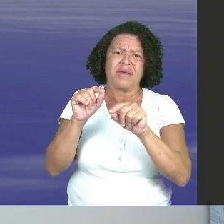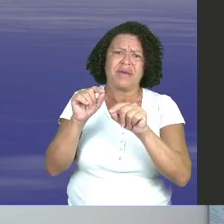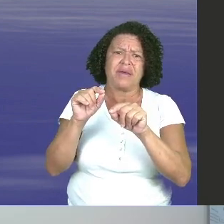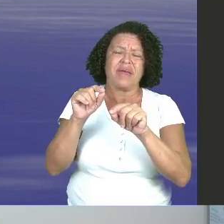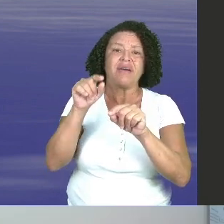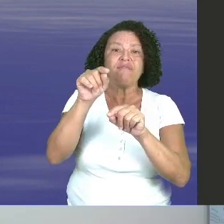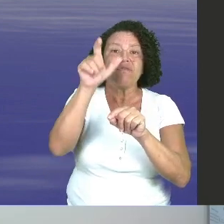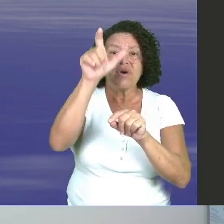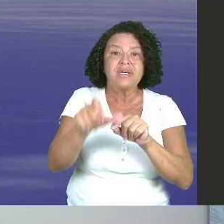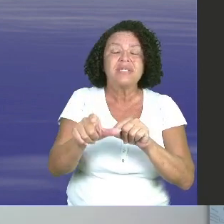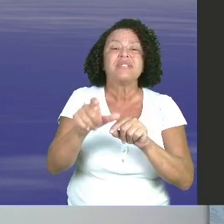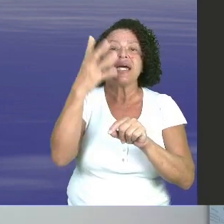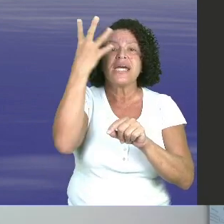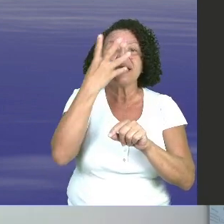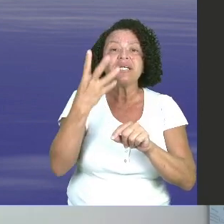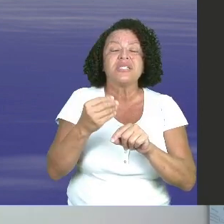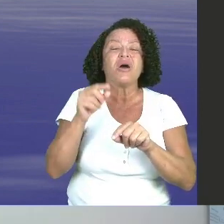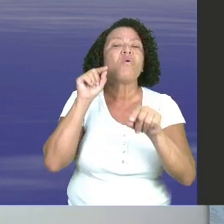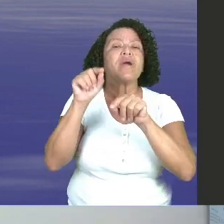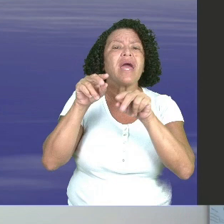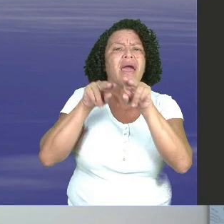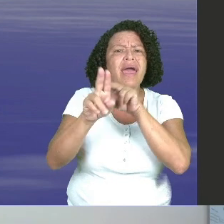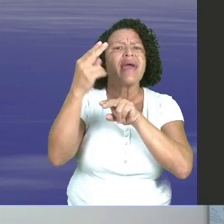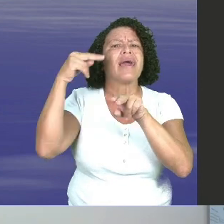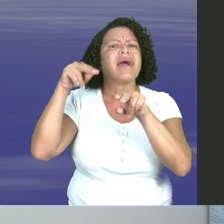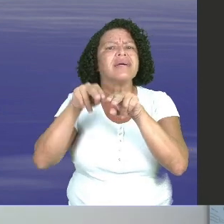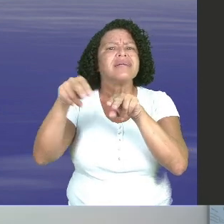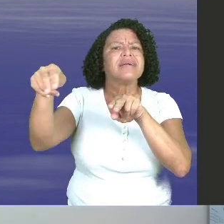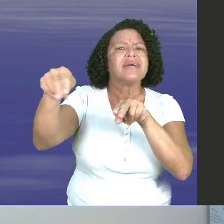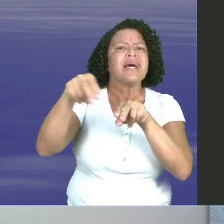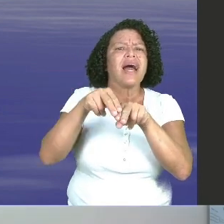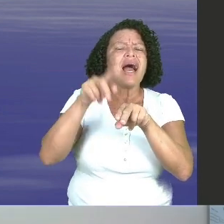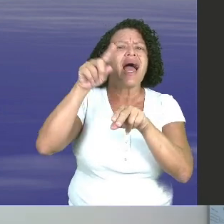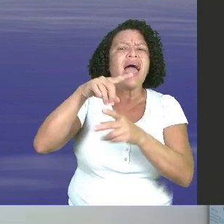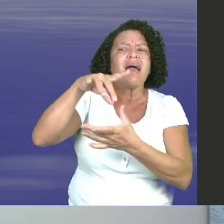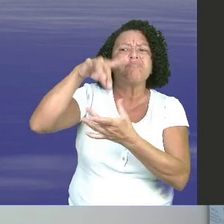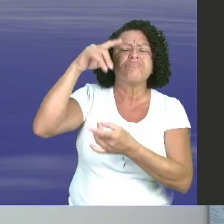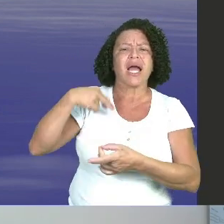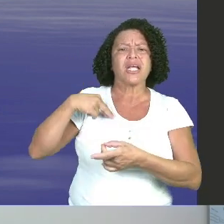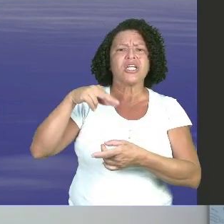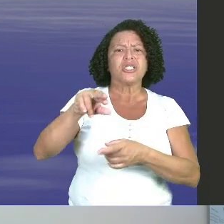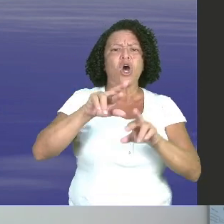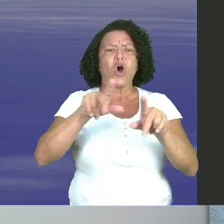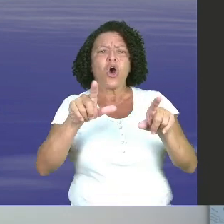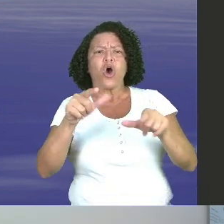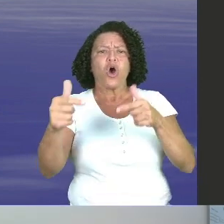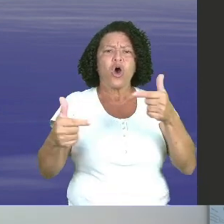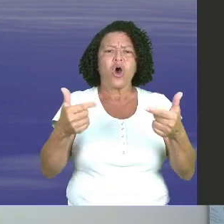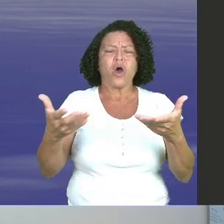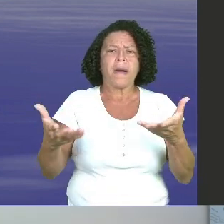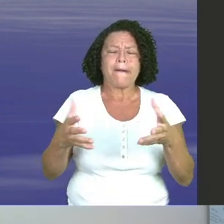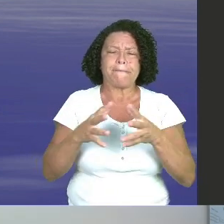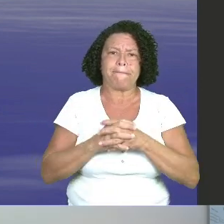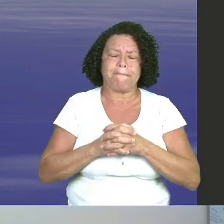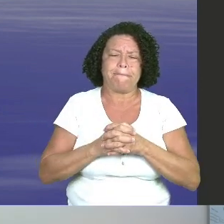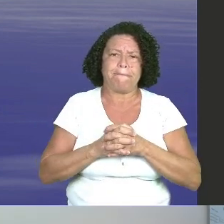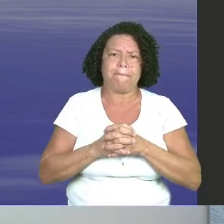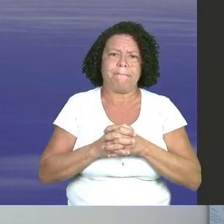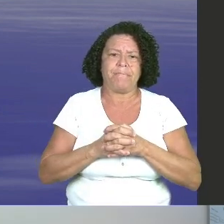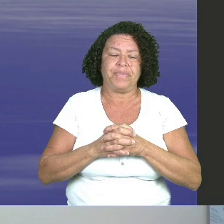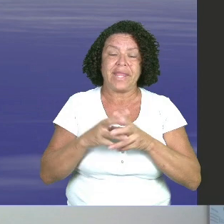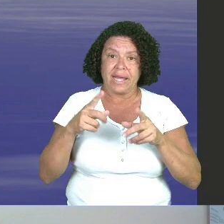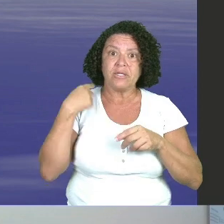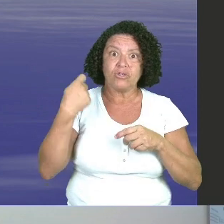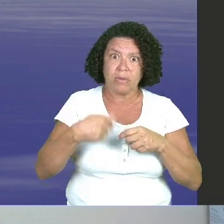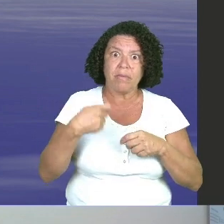você, espírita, isso é um processo espiritual ou é também de outras religiões? Então, a gente